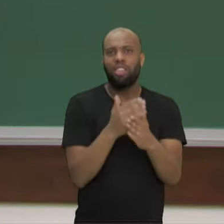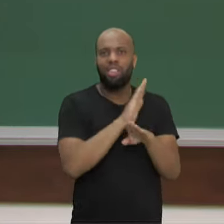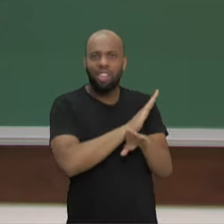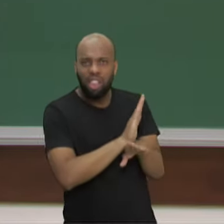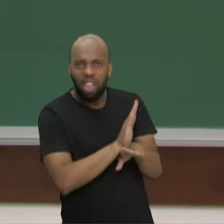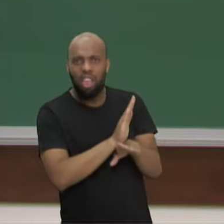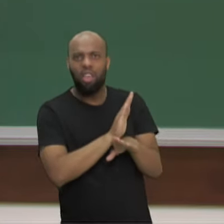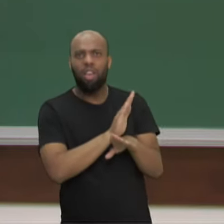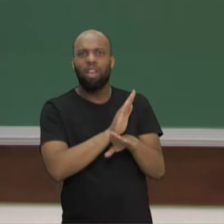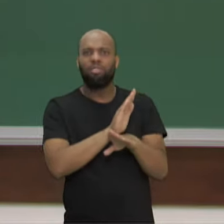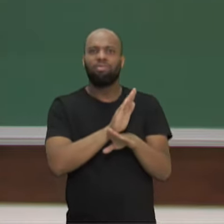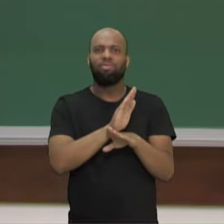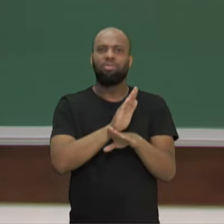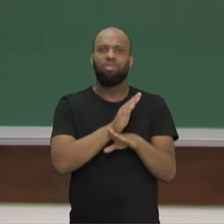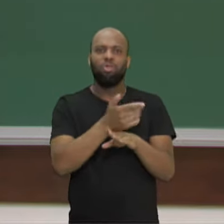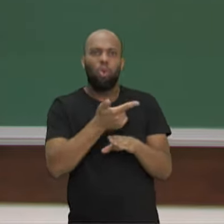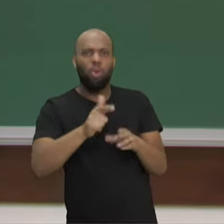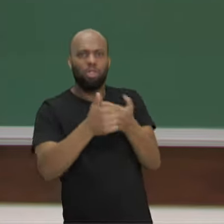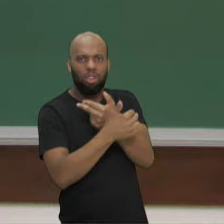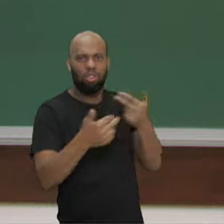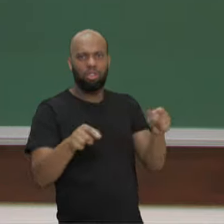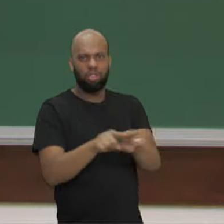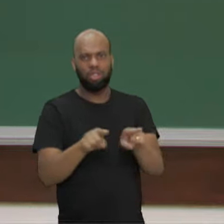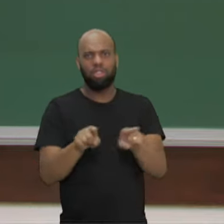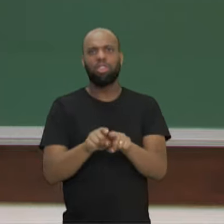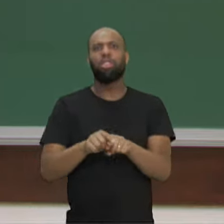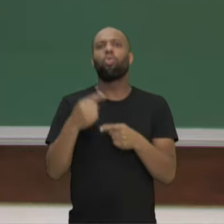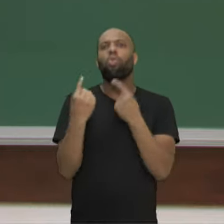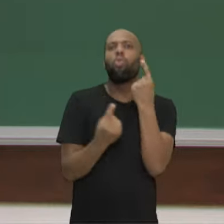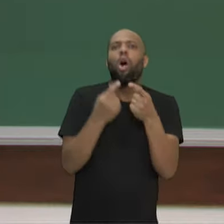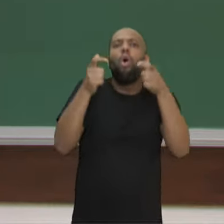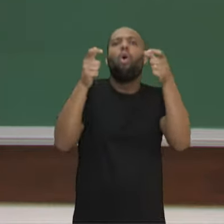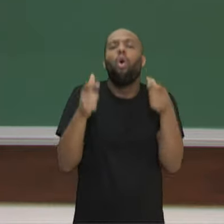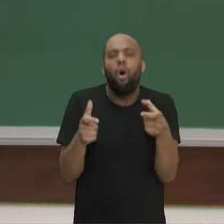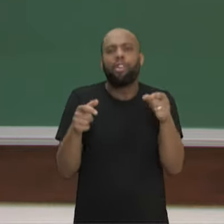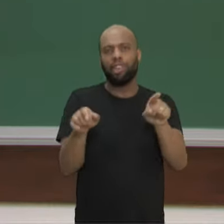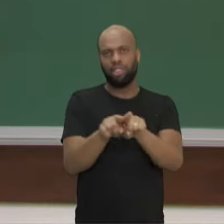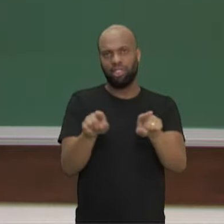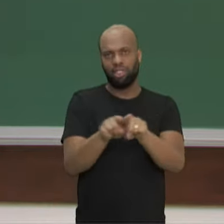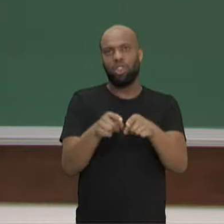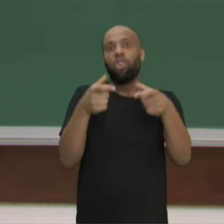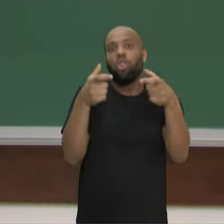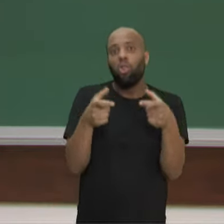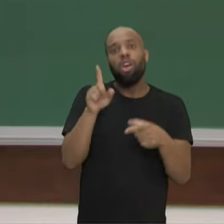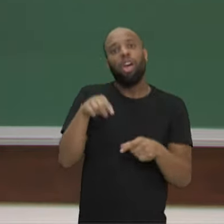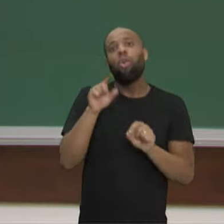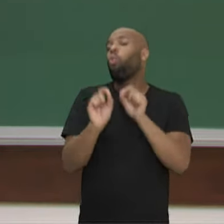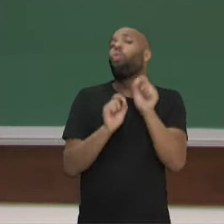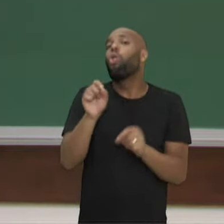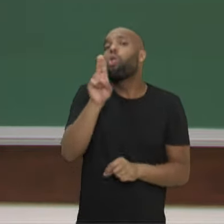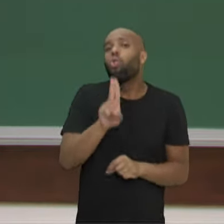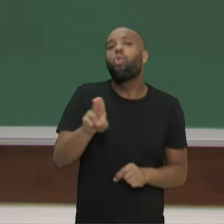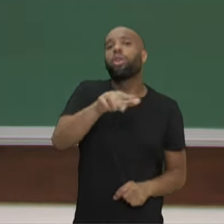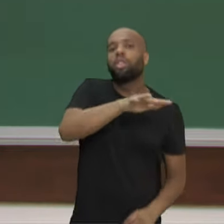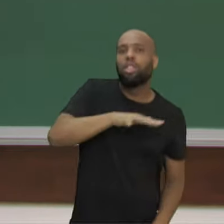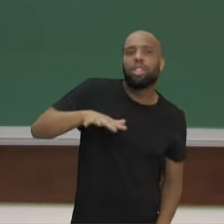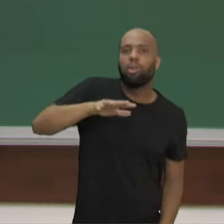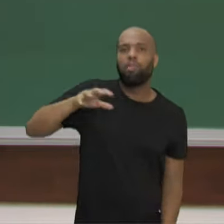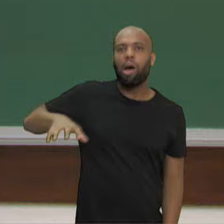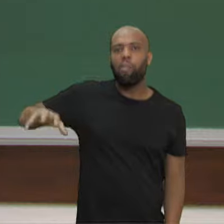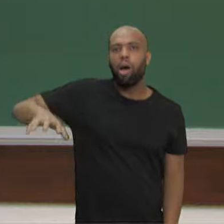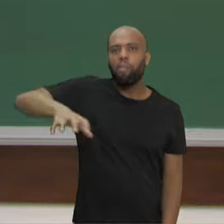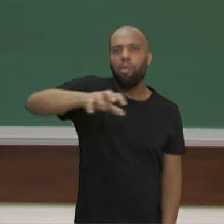enfim, uma cozinha de uma casa, enfim, né? Qual é esse lugar, né? O lugar vai ser o espaço ambientado